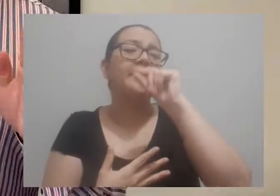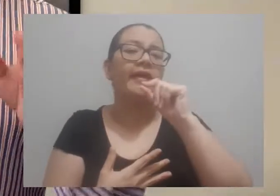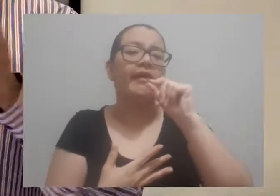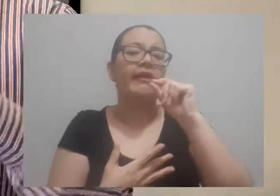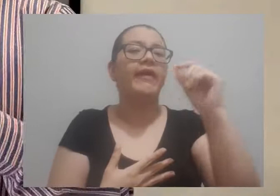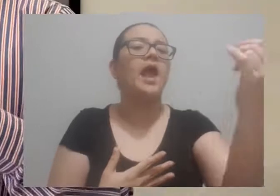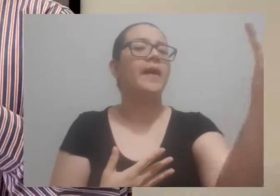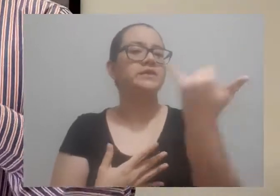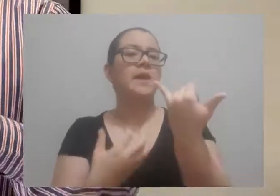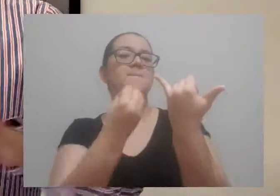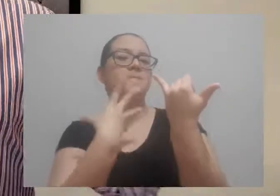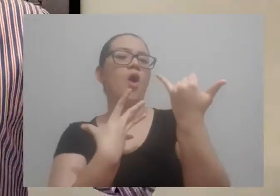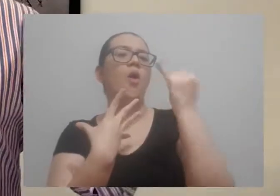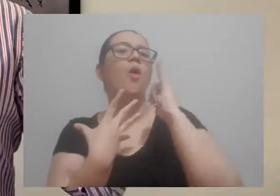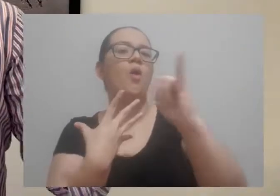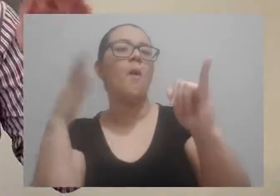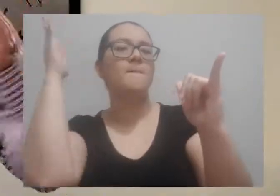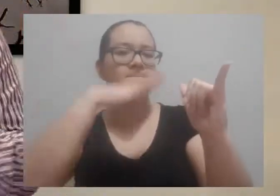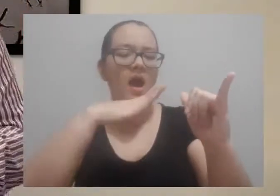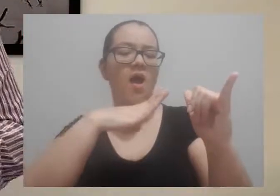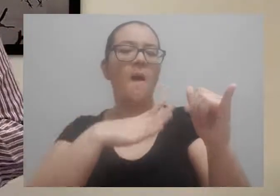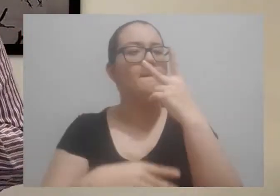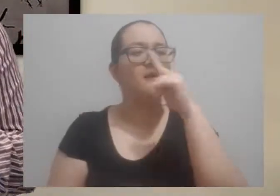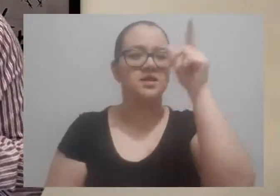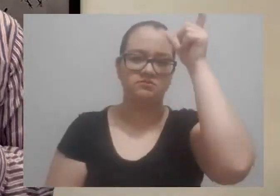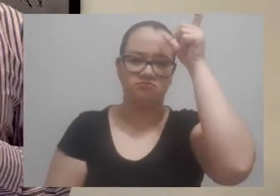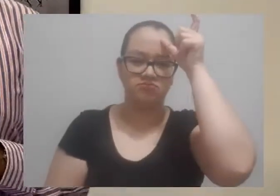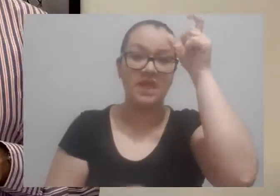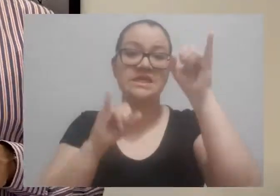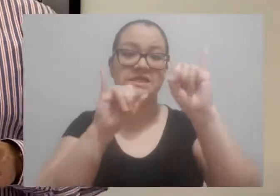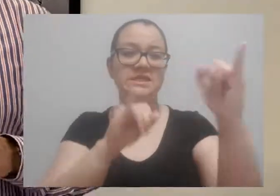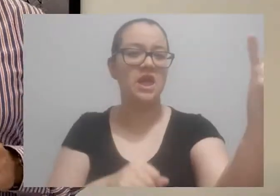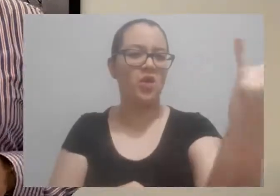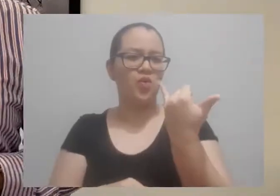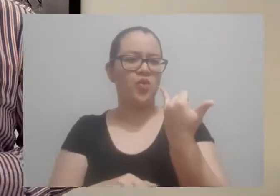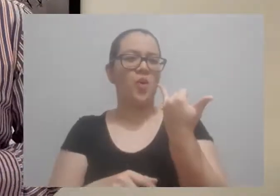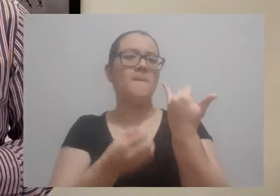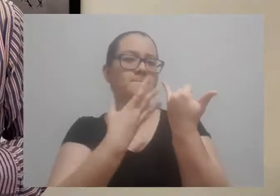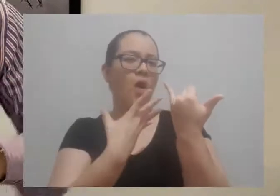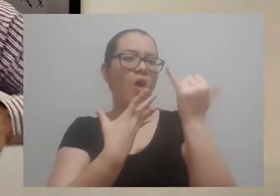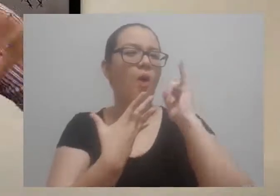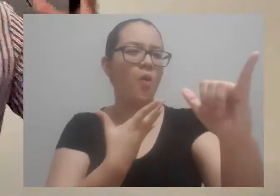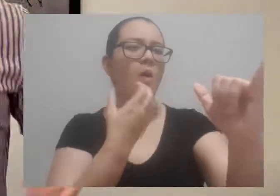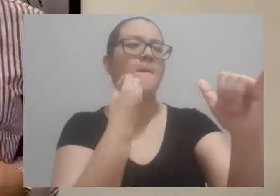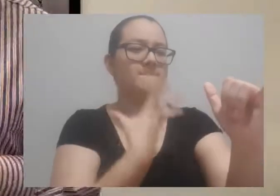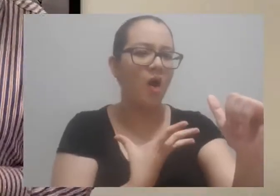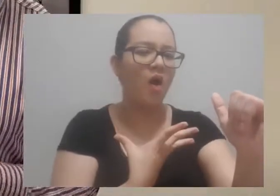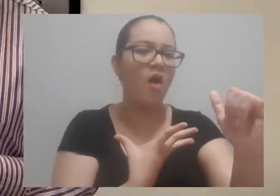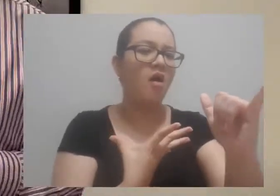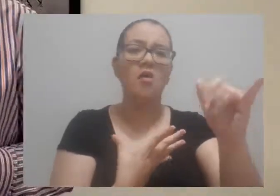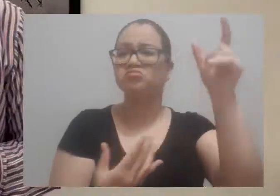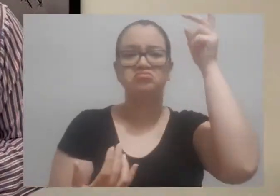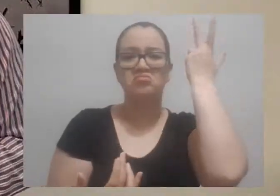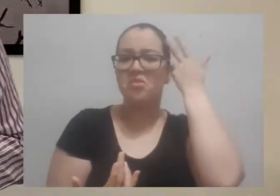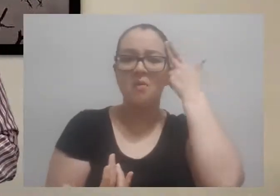Retribuir o bem com o bem é humano, mas retribuir o mal com o bem é divino. Através dessa